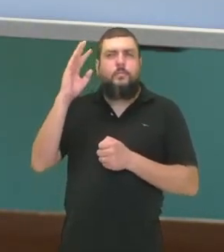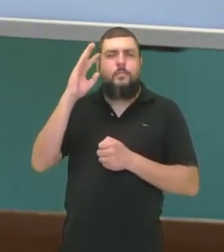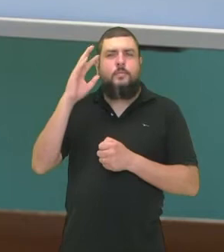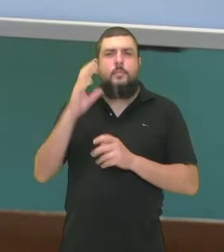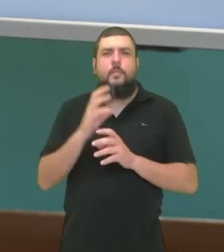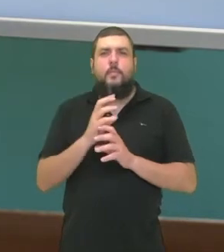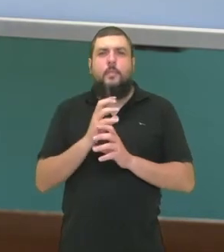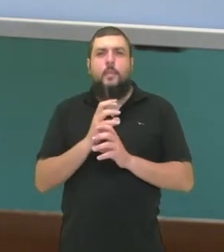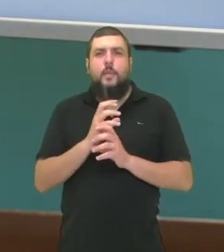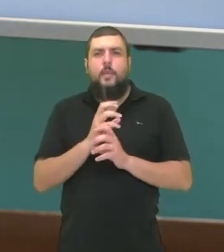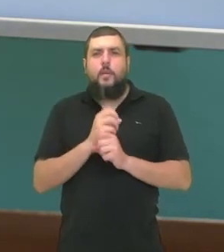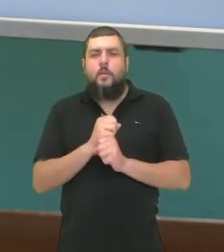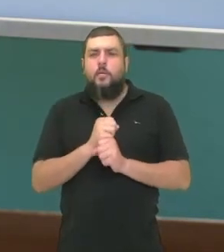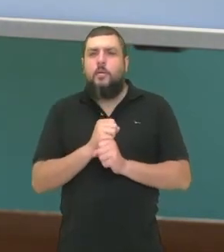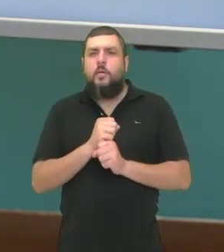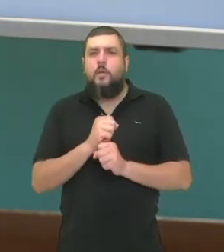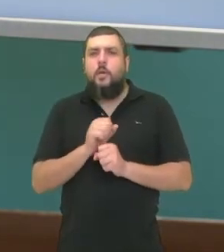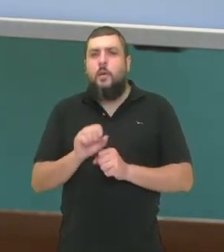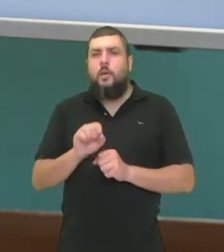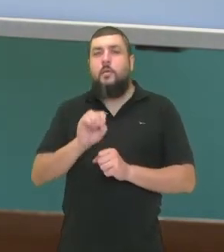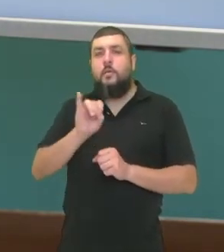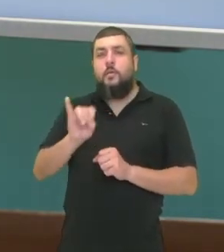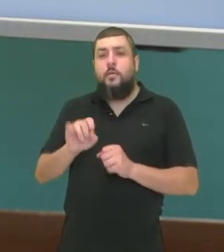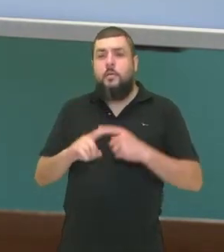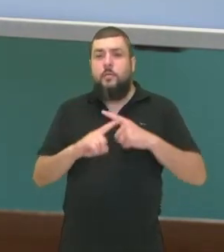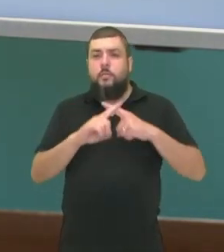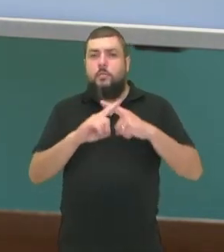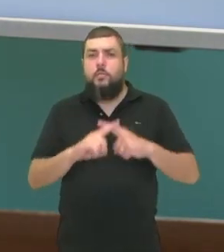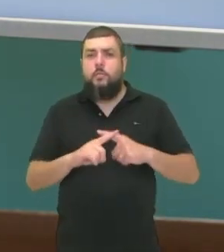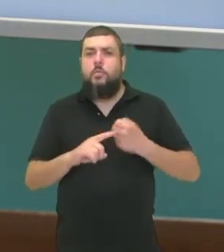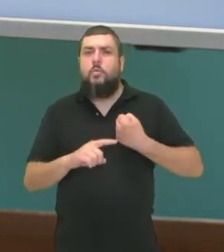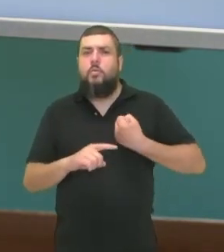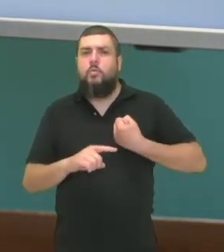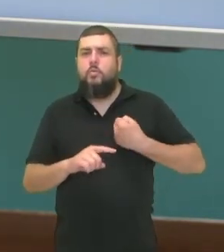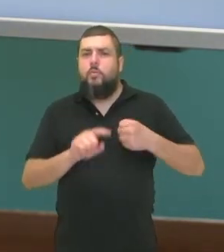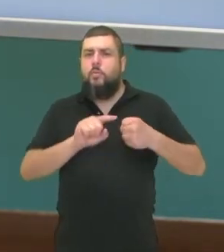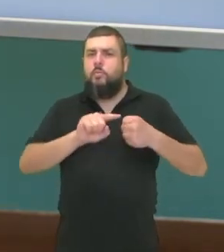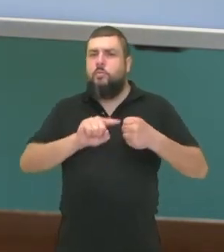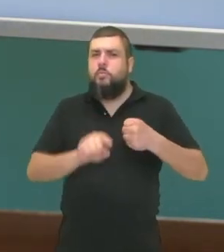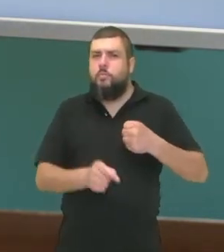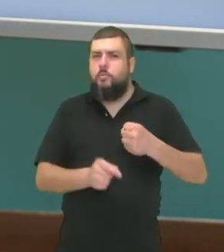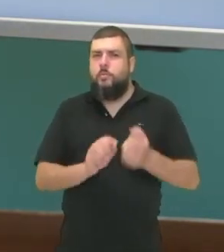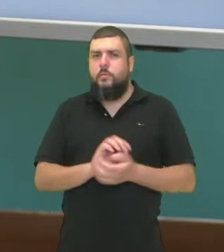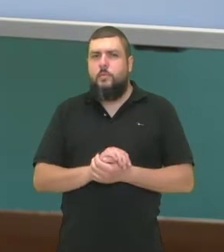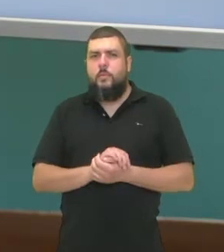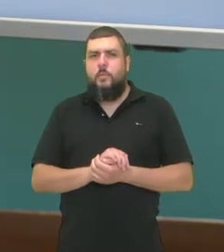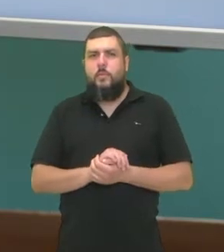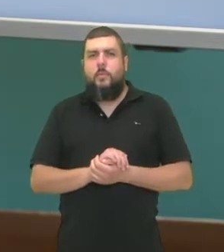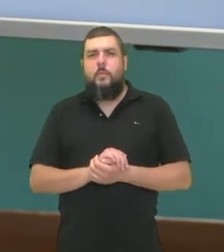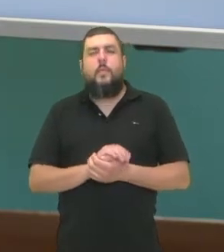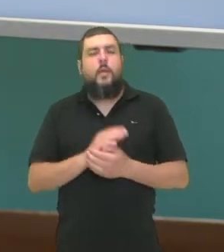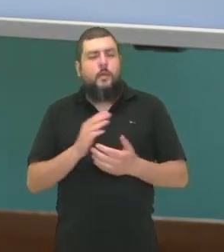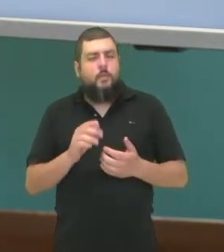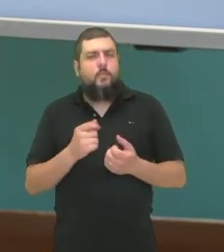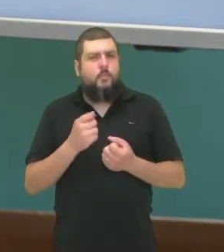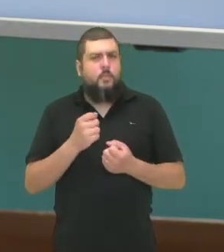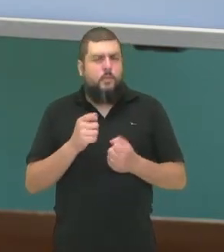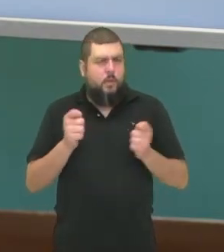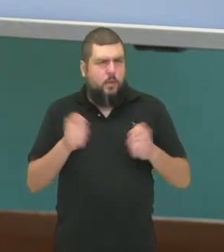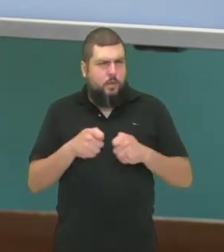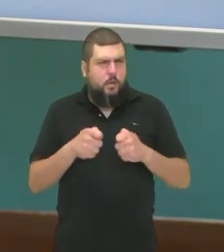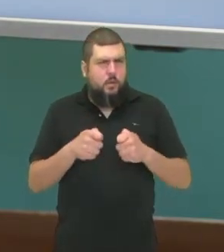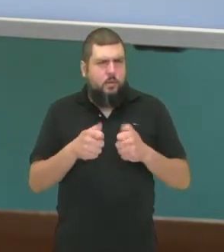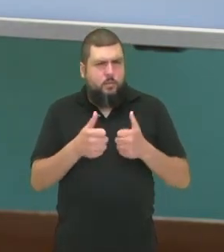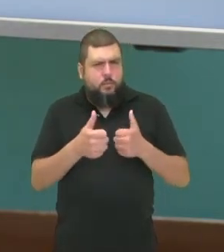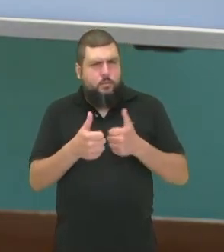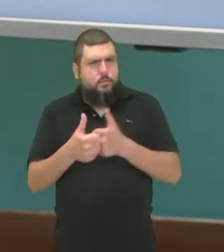aproximado numa multiplicação de números decimais? Aquele númerozinho que tem a vírgula, às vezes, será que dá para aproximar esse